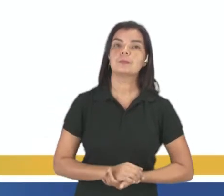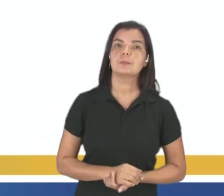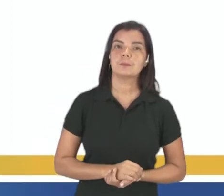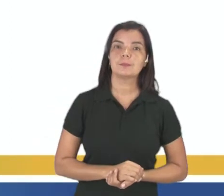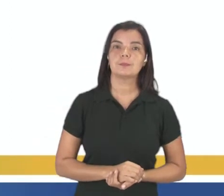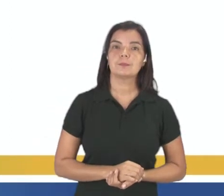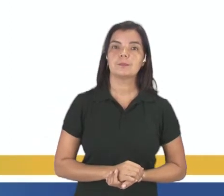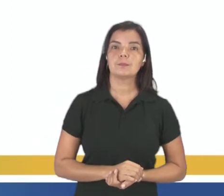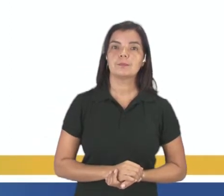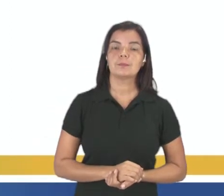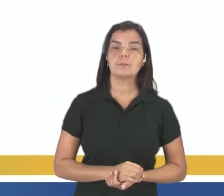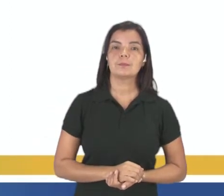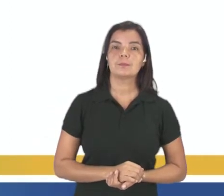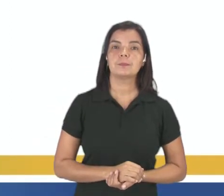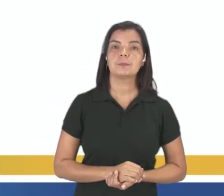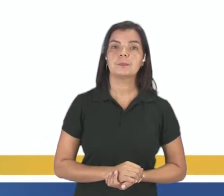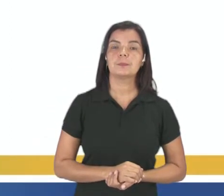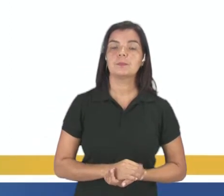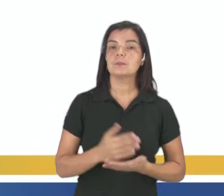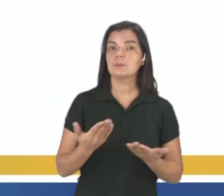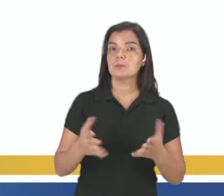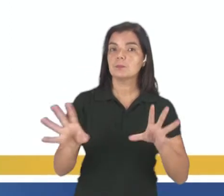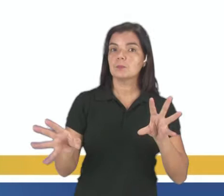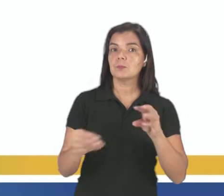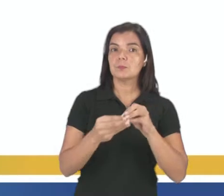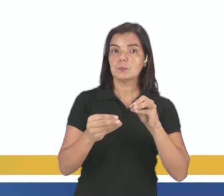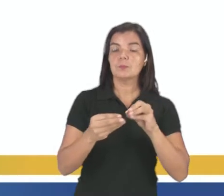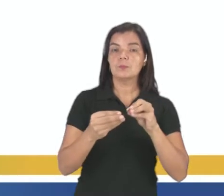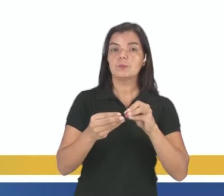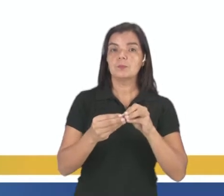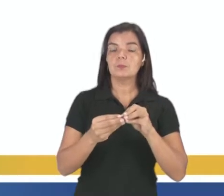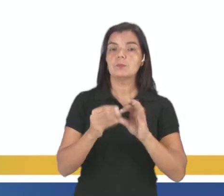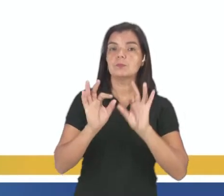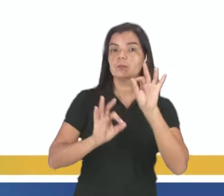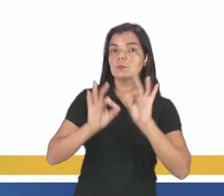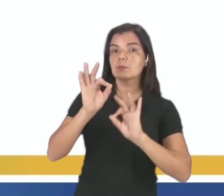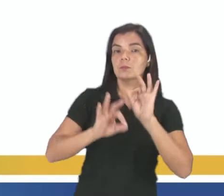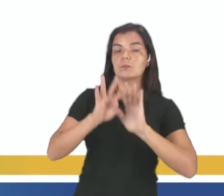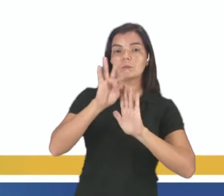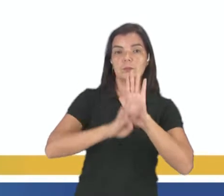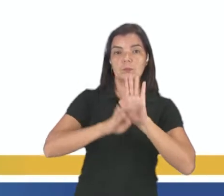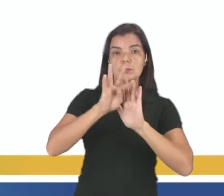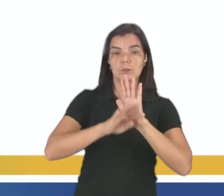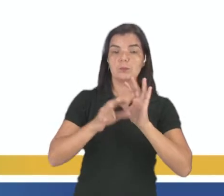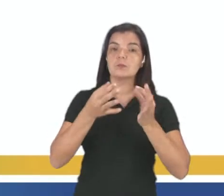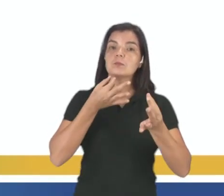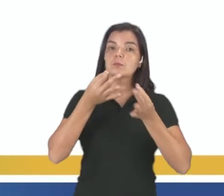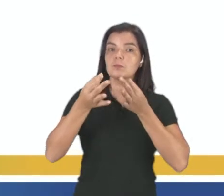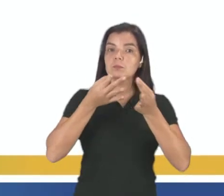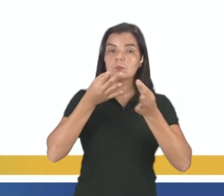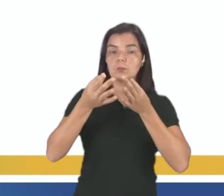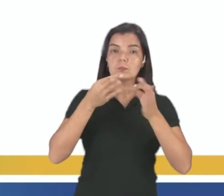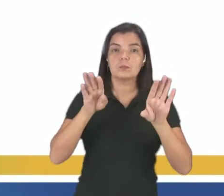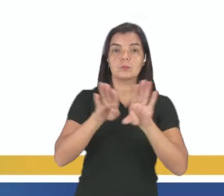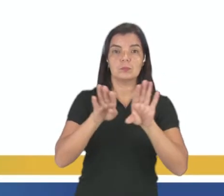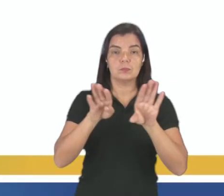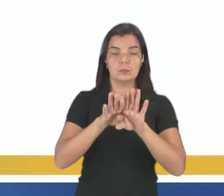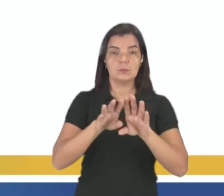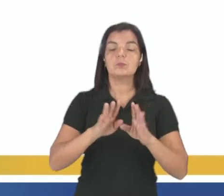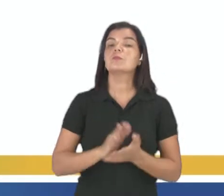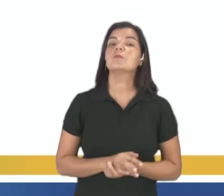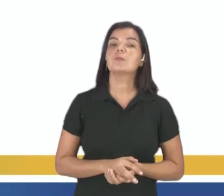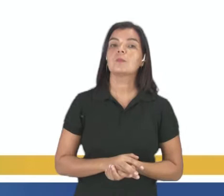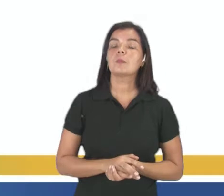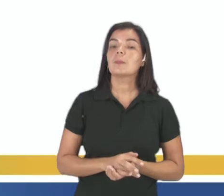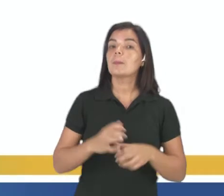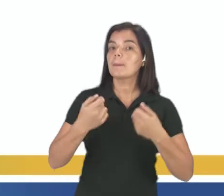texto. Vamos para o português? Então, a estrutura do texto argumentativo dissertativo ou